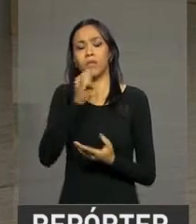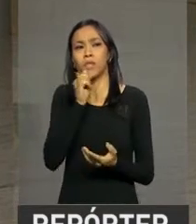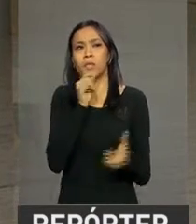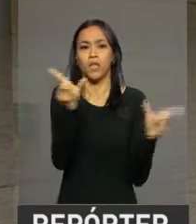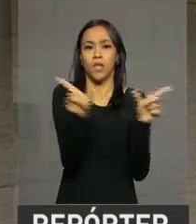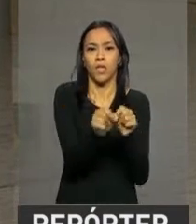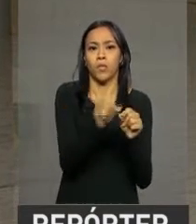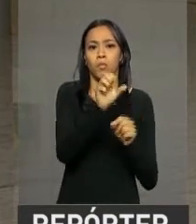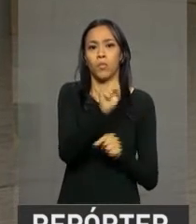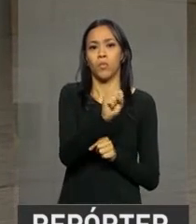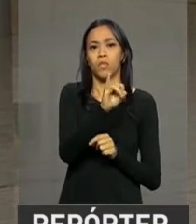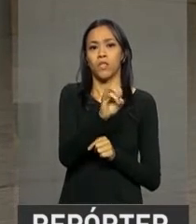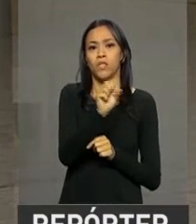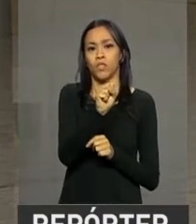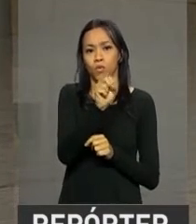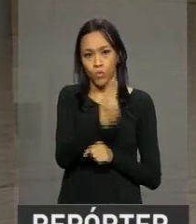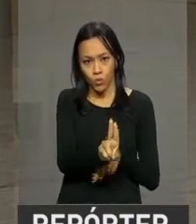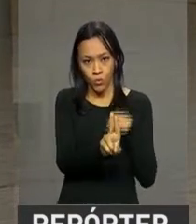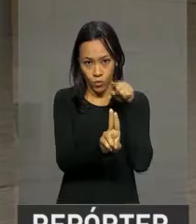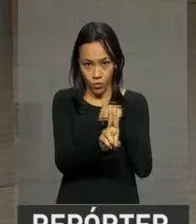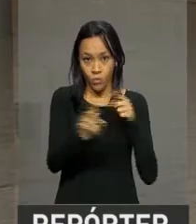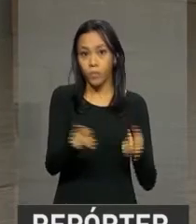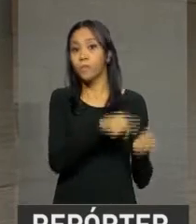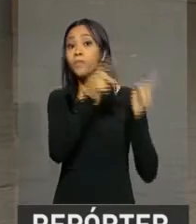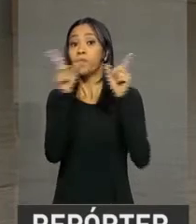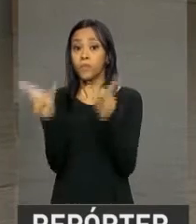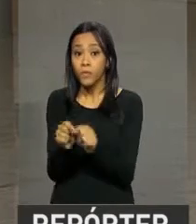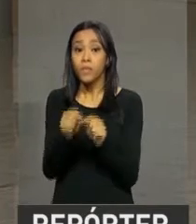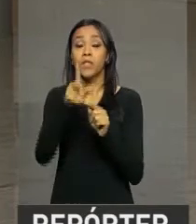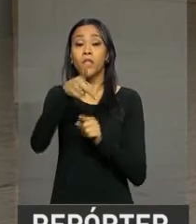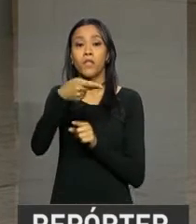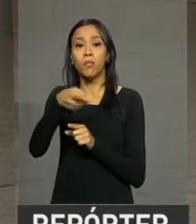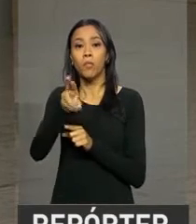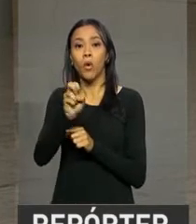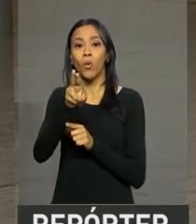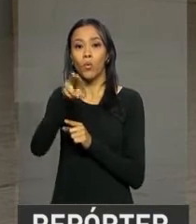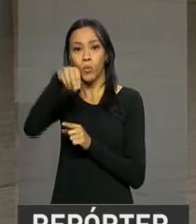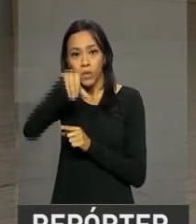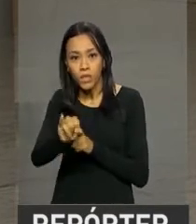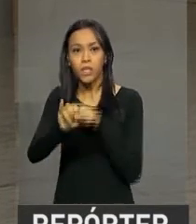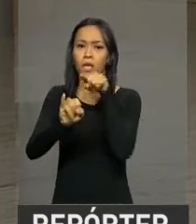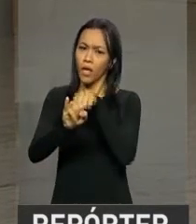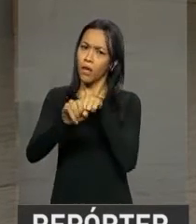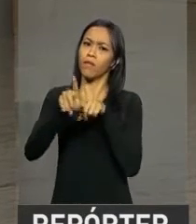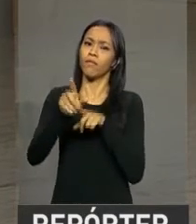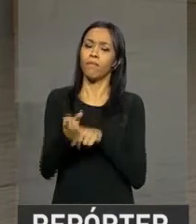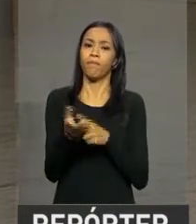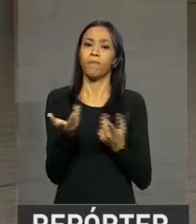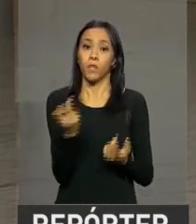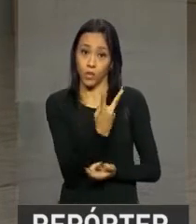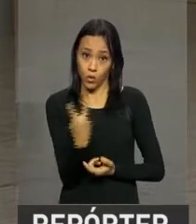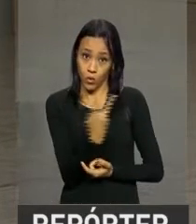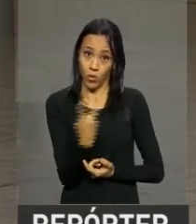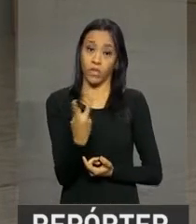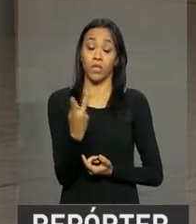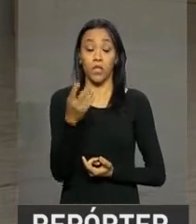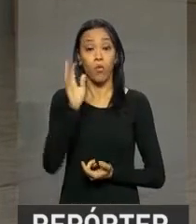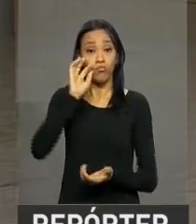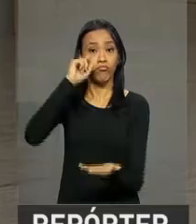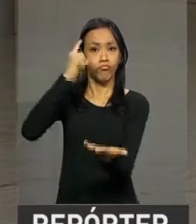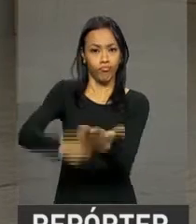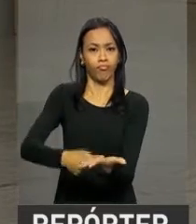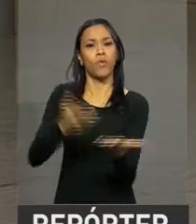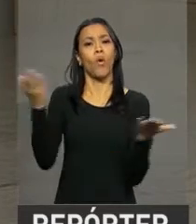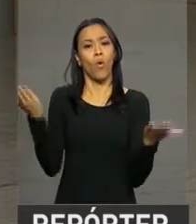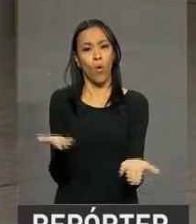sisu sistema de seleção unificada da educação superior e também o prouni o programa universidade para todos portanto está marcada para hoje